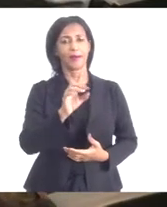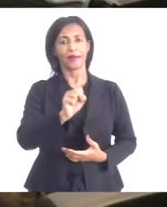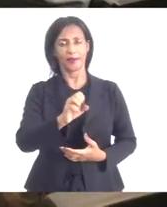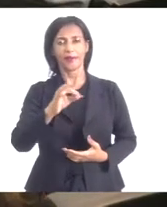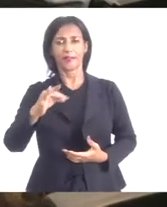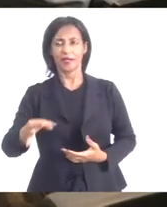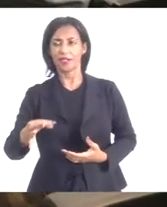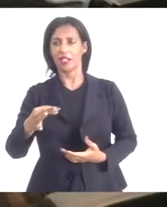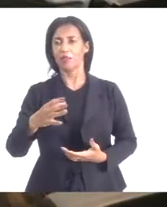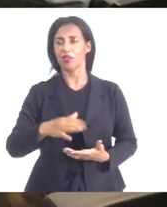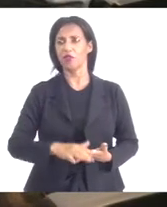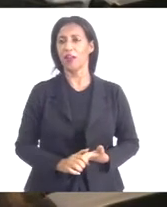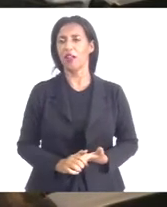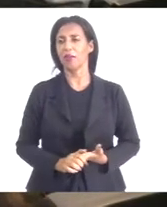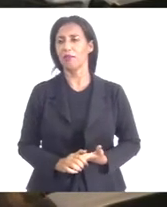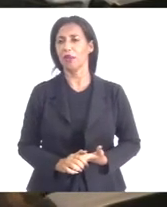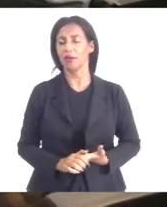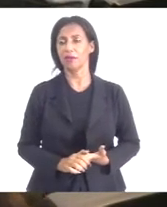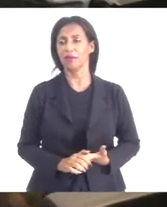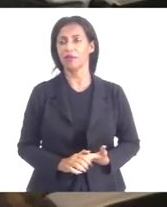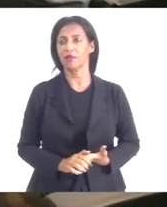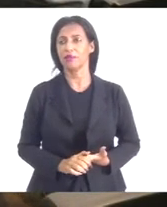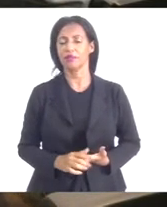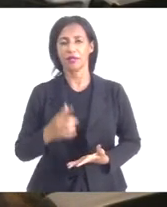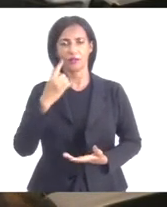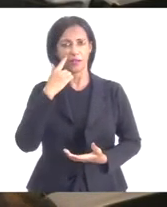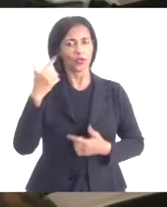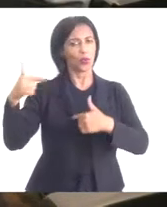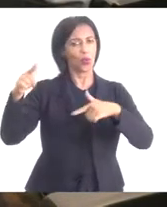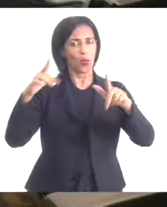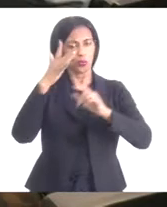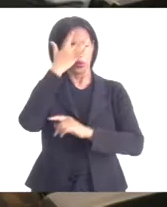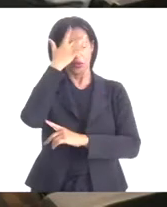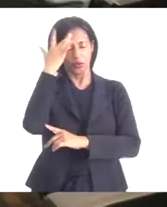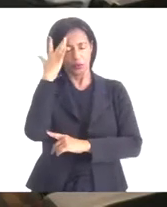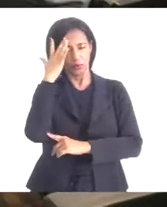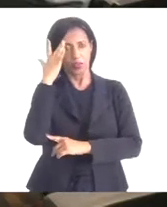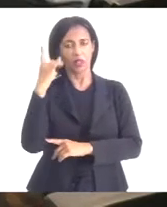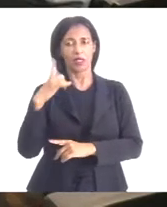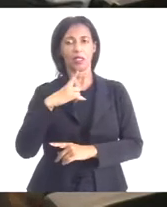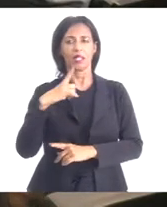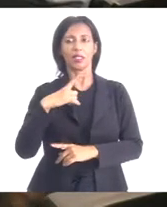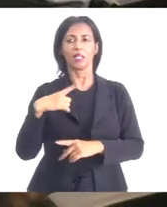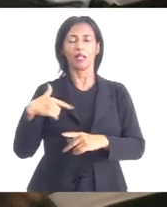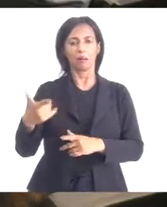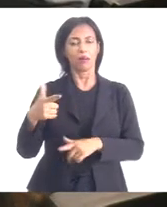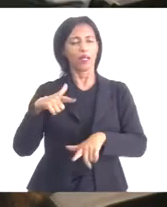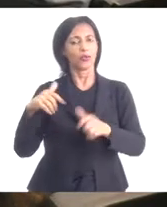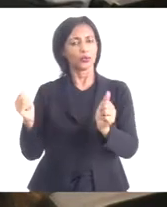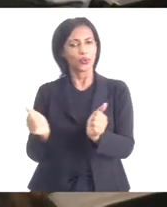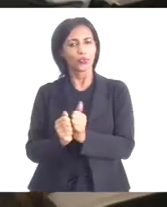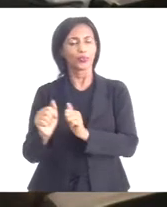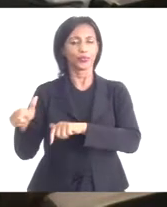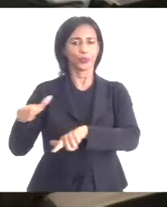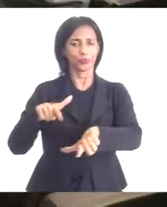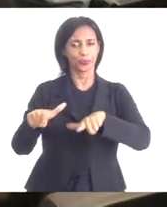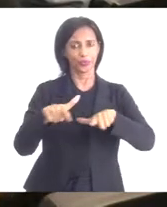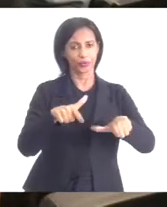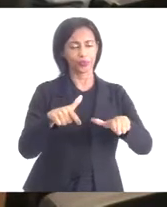o Victor danilinho vejo outras pessoas que compõem também esse trabalho